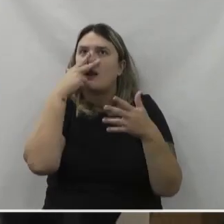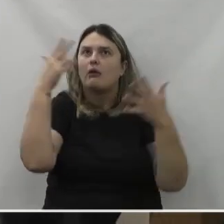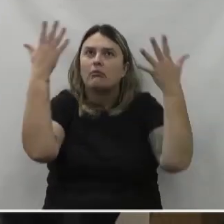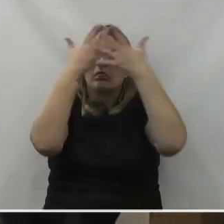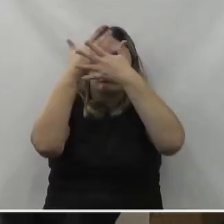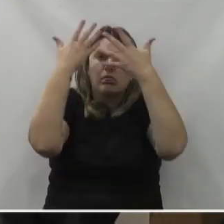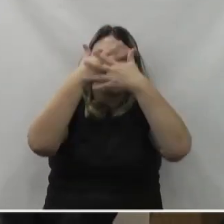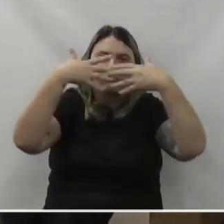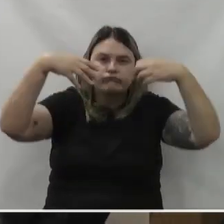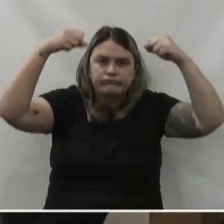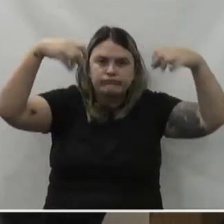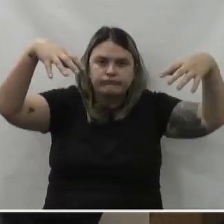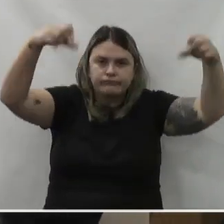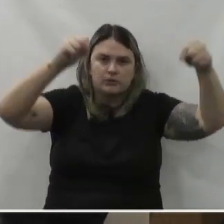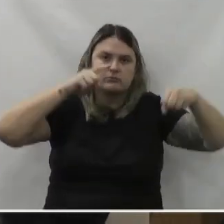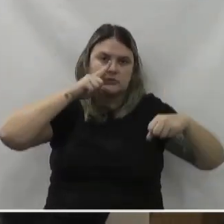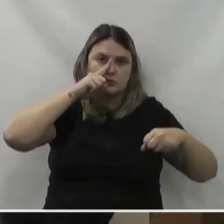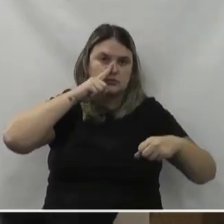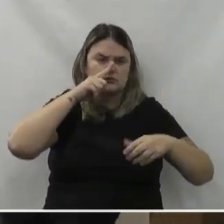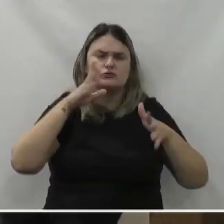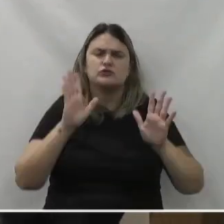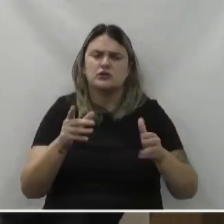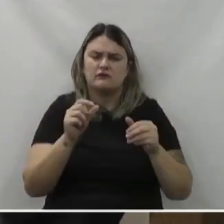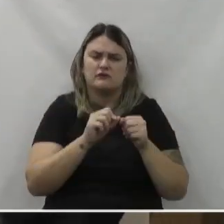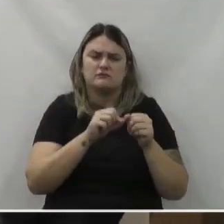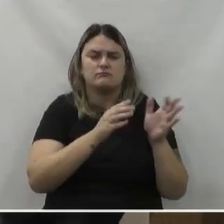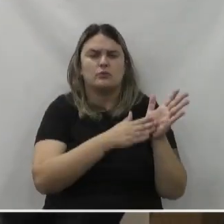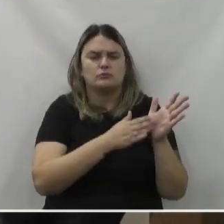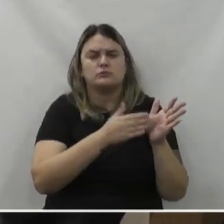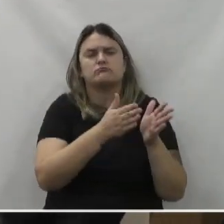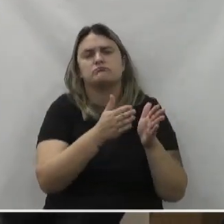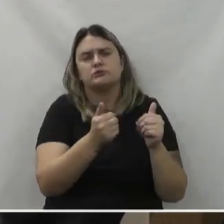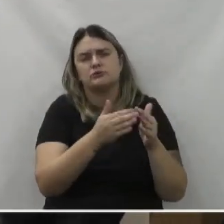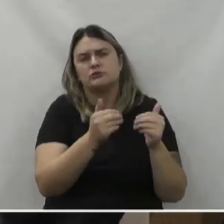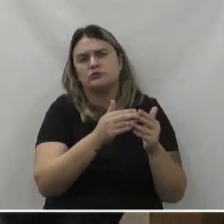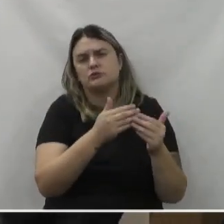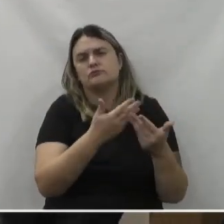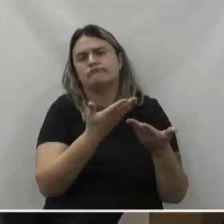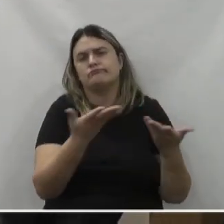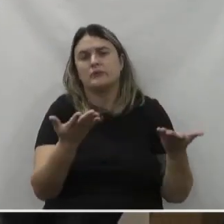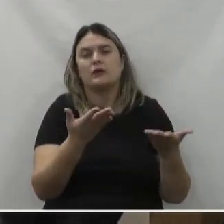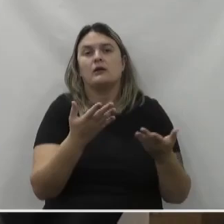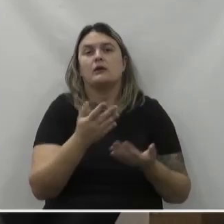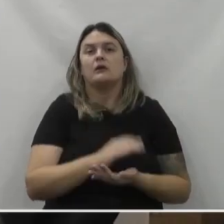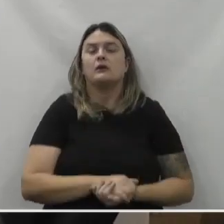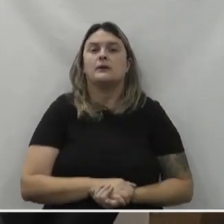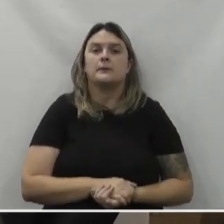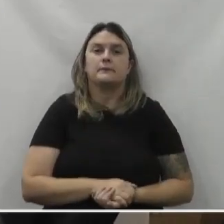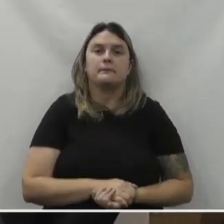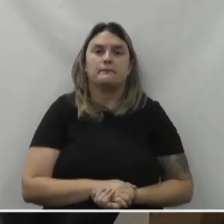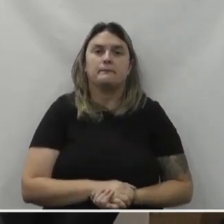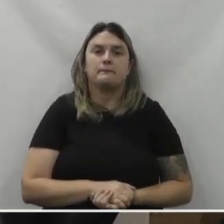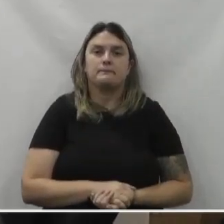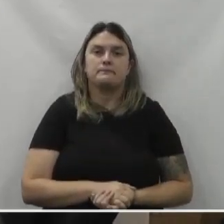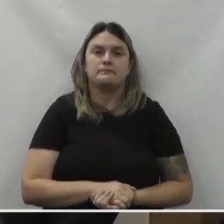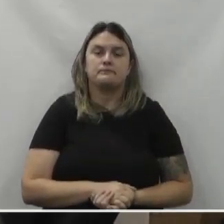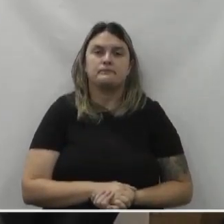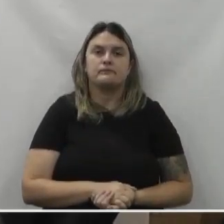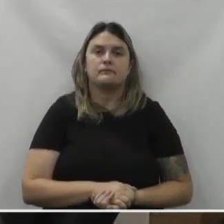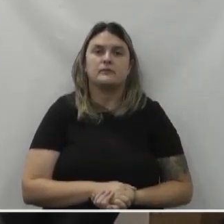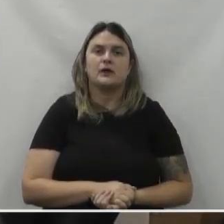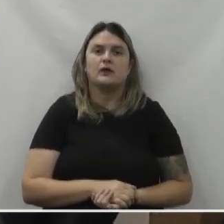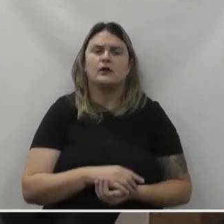indicações, quantos requerimentos fazemos para que a população seja atendida, né, em tudo